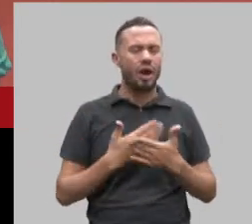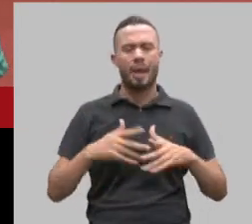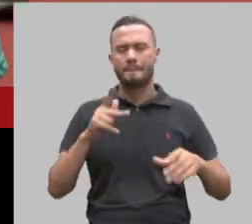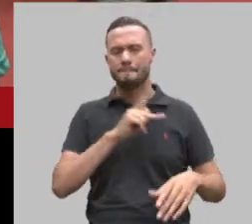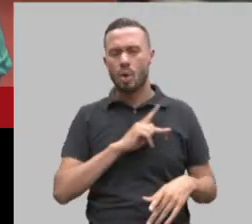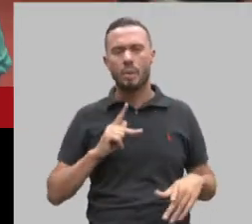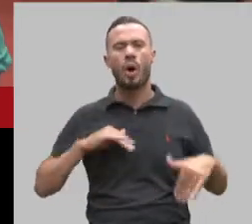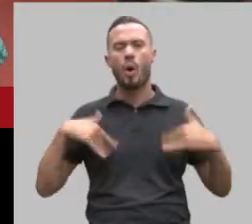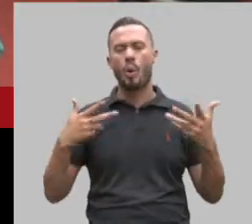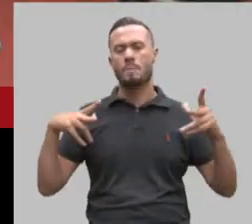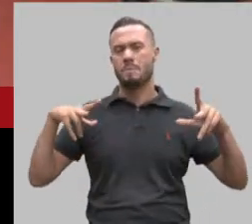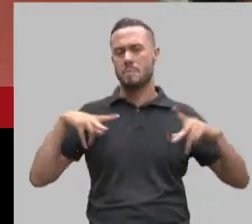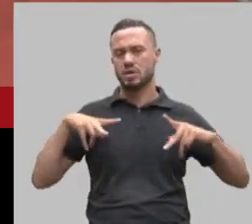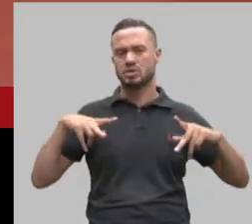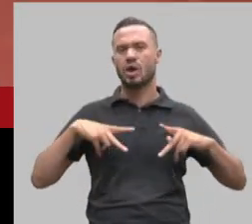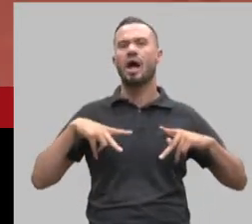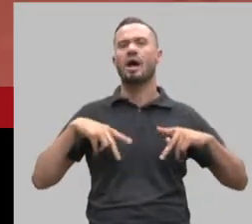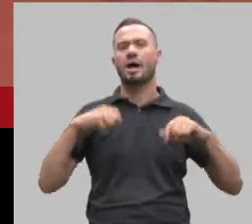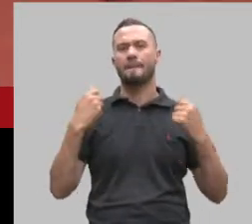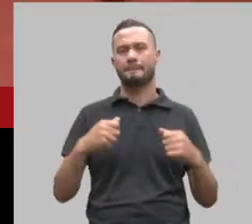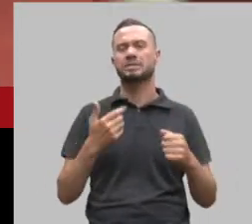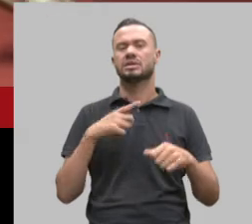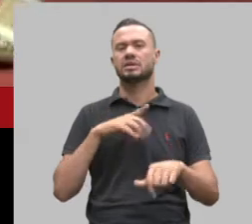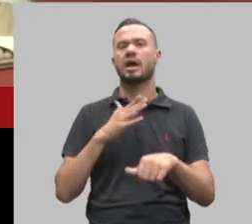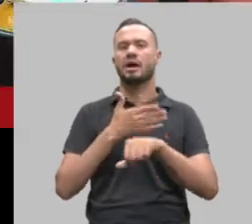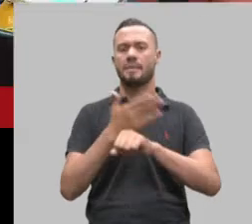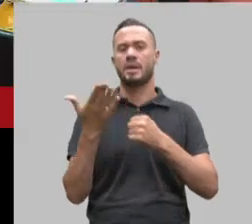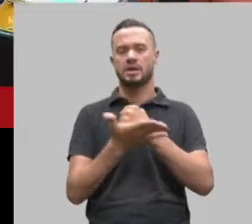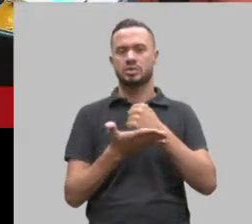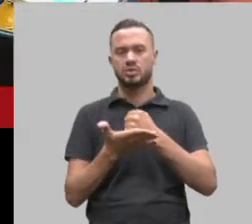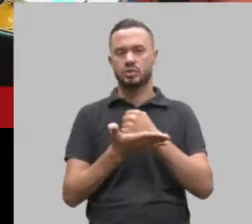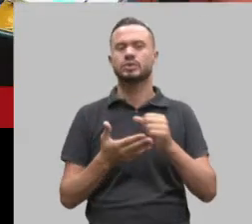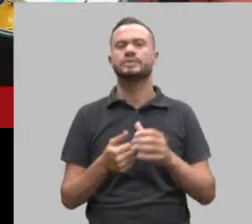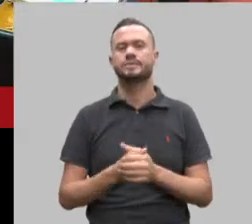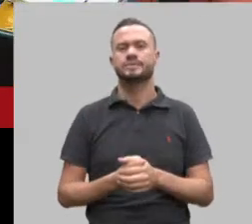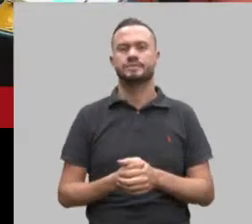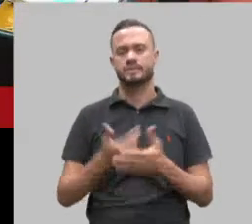particular devem ter acesso ao básico